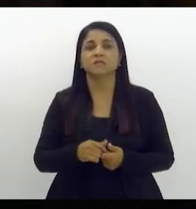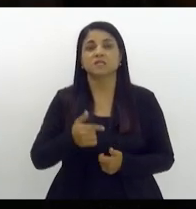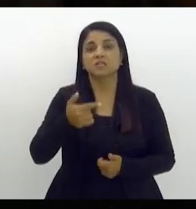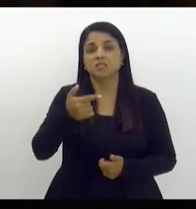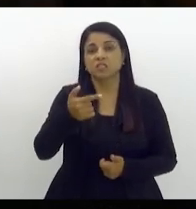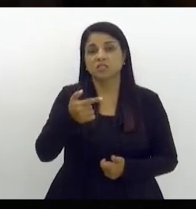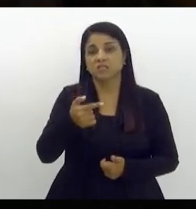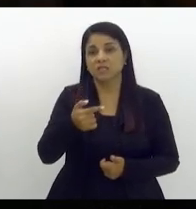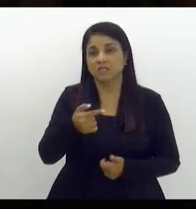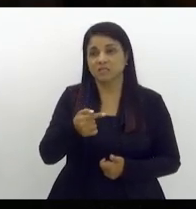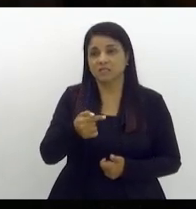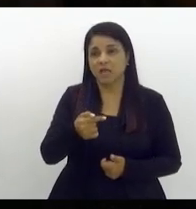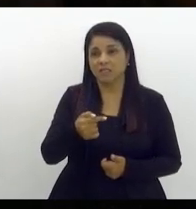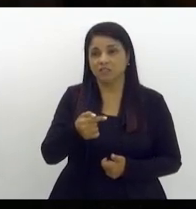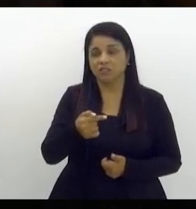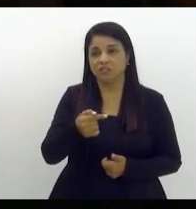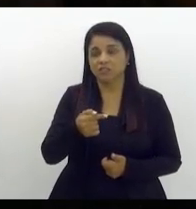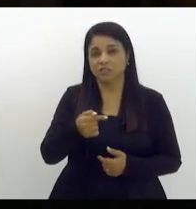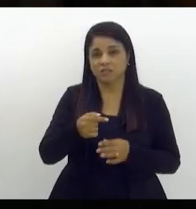17 metros o seu nível.